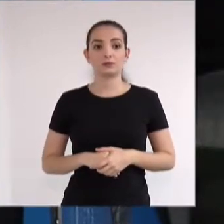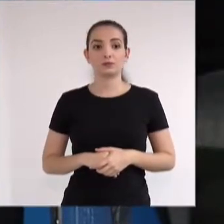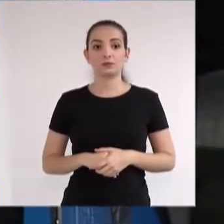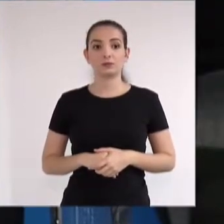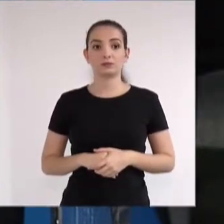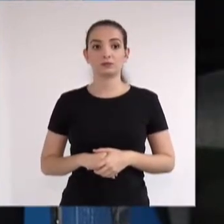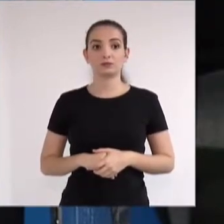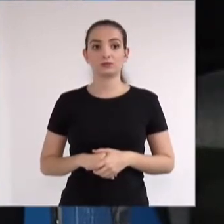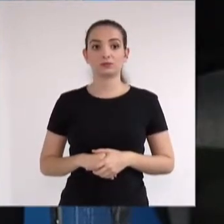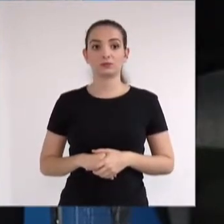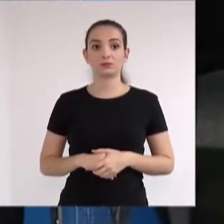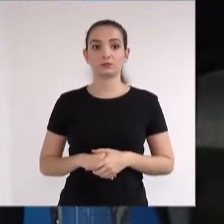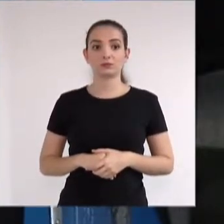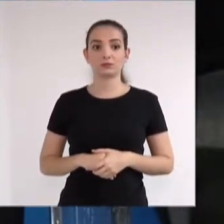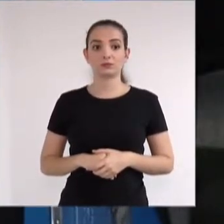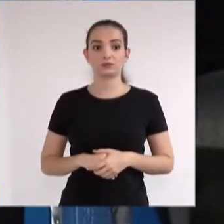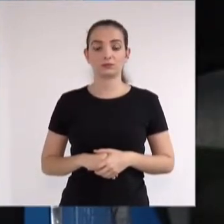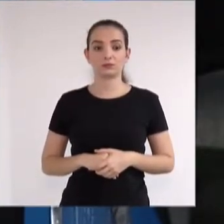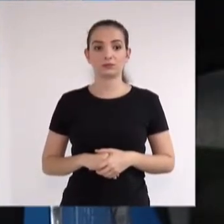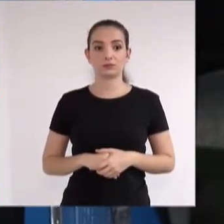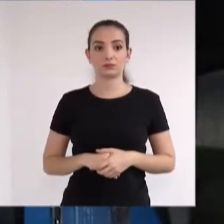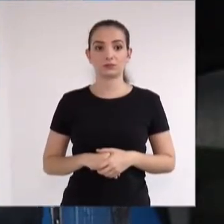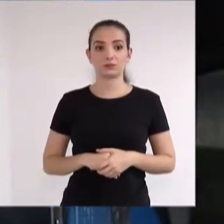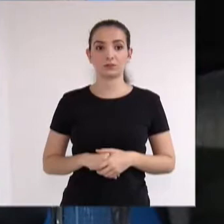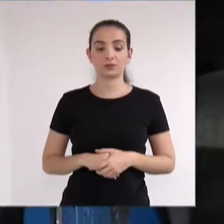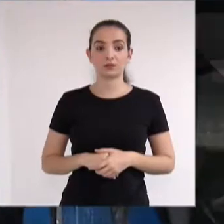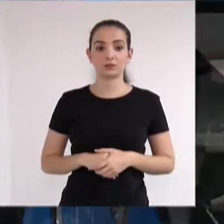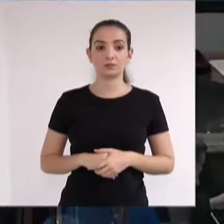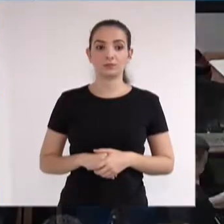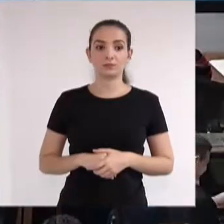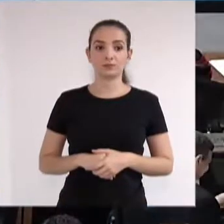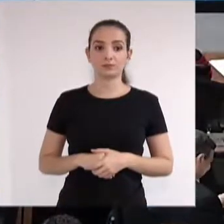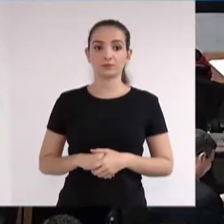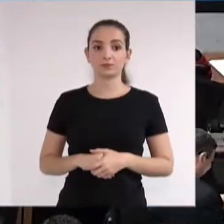mensagem? Tá, na mão do senhor.